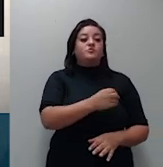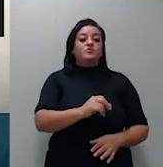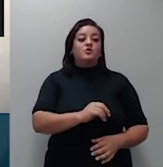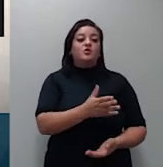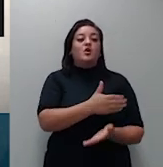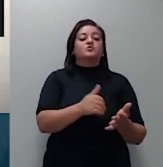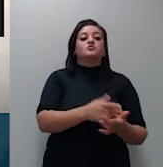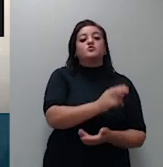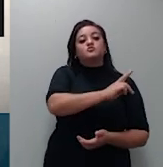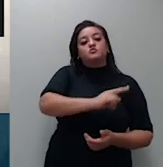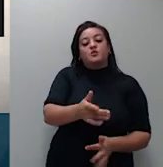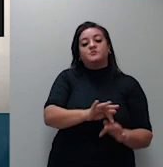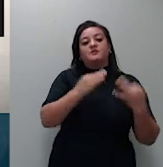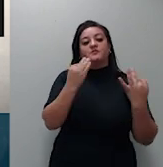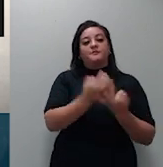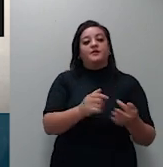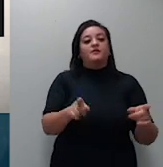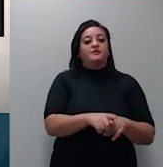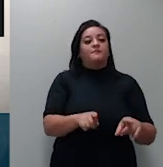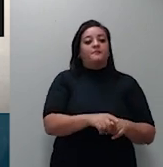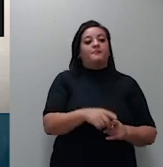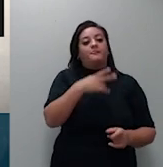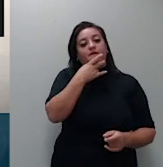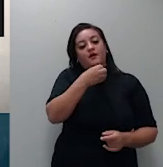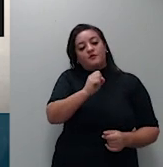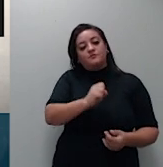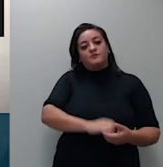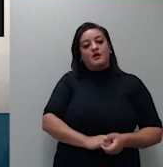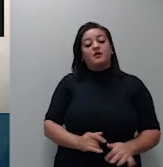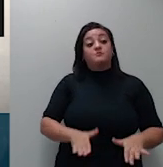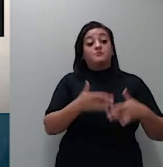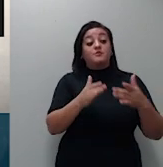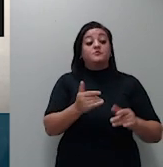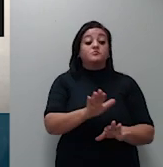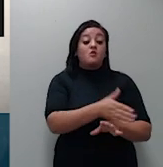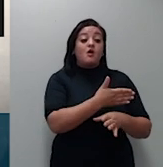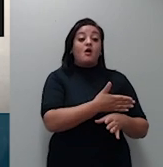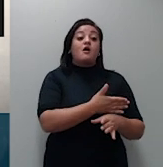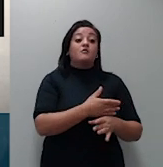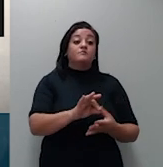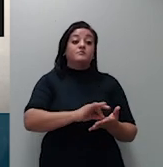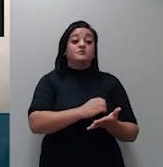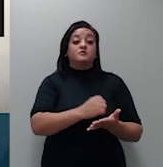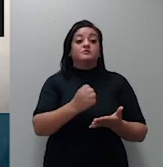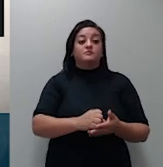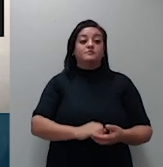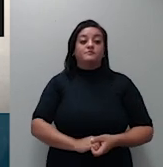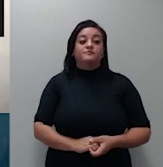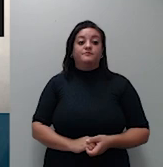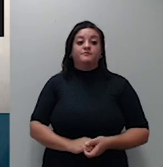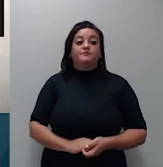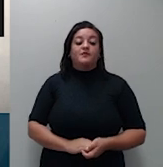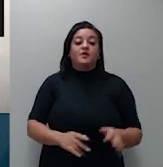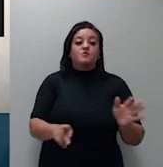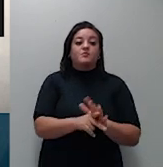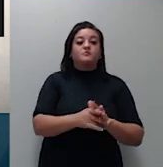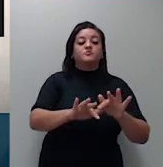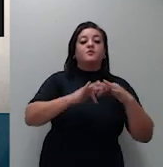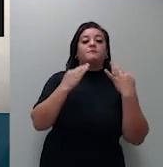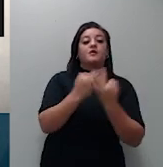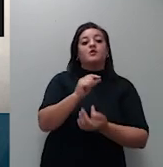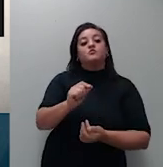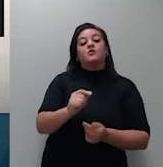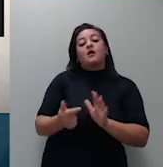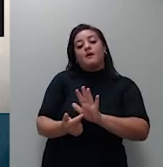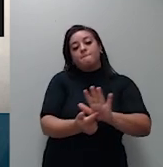ascendentes os pais estariam a promover uma afastamento para construir os familiares e pessoa a meu